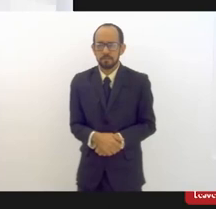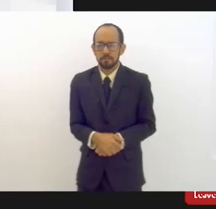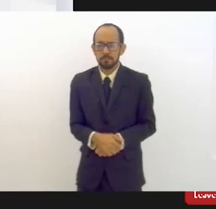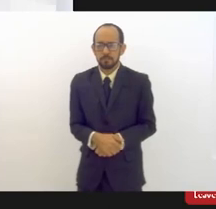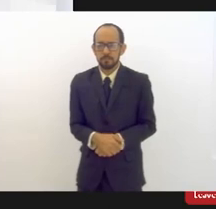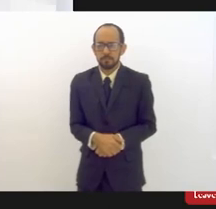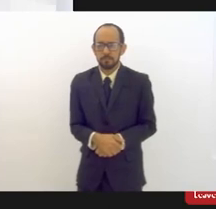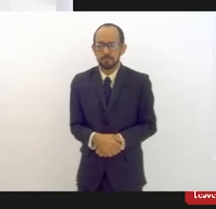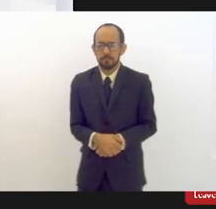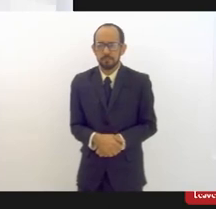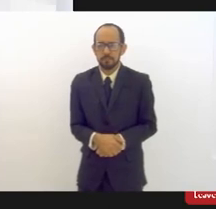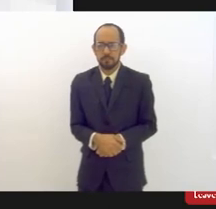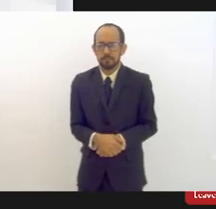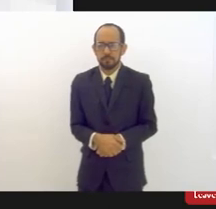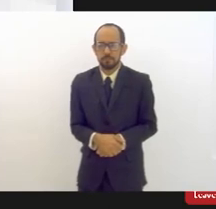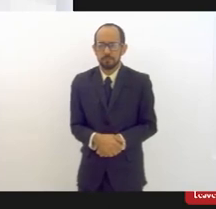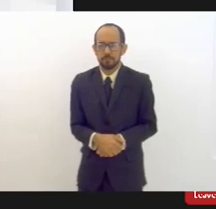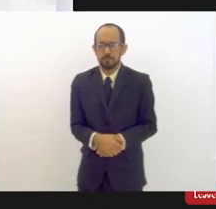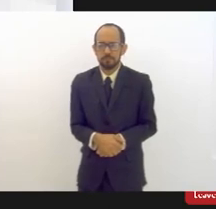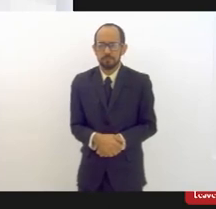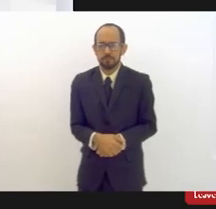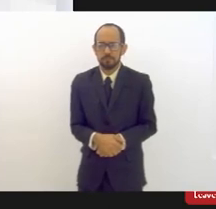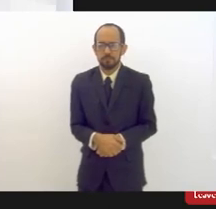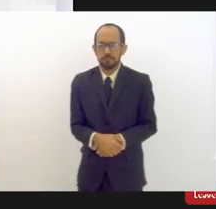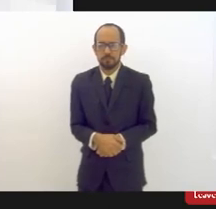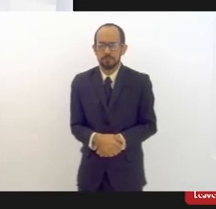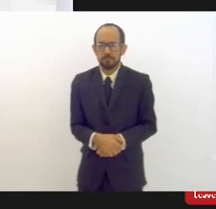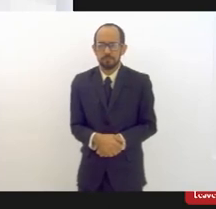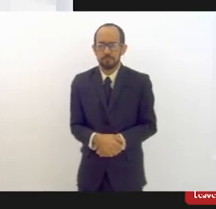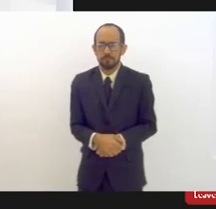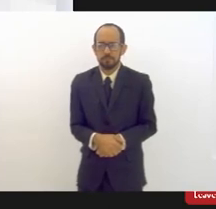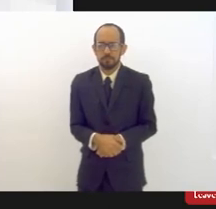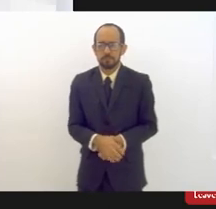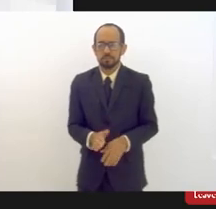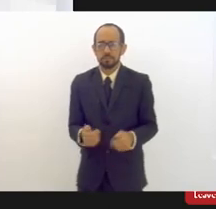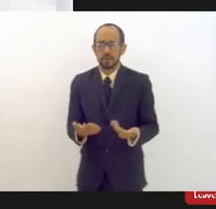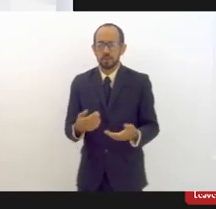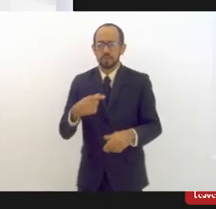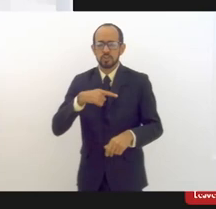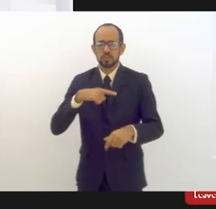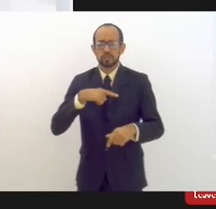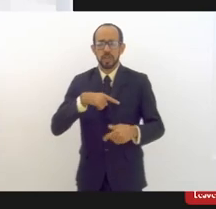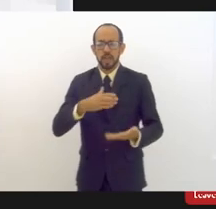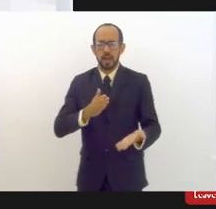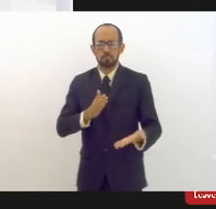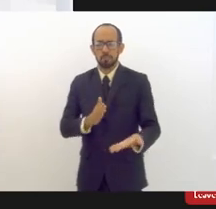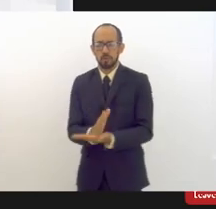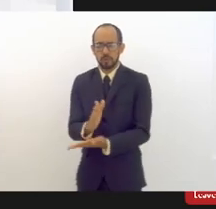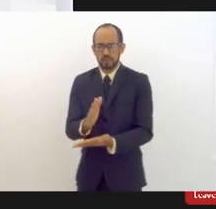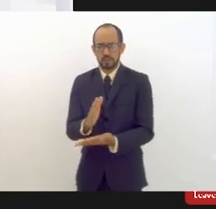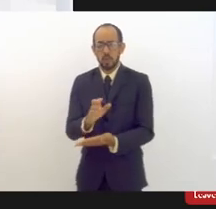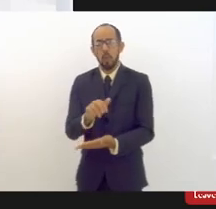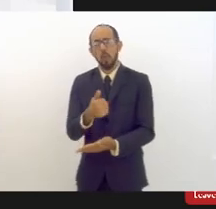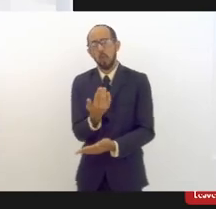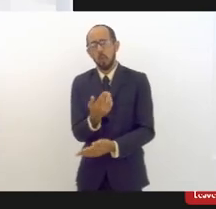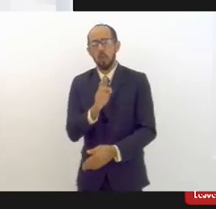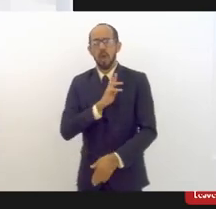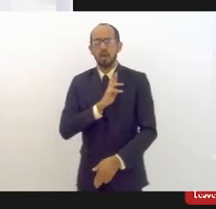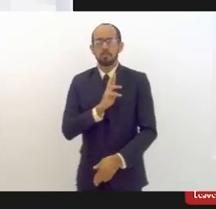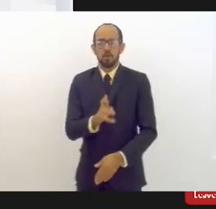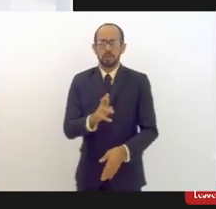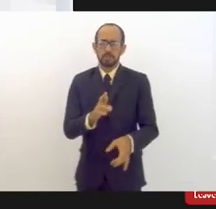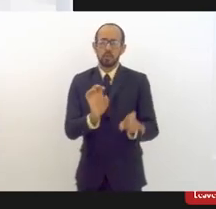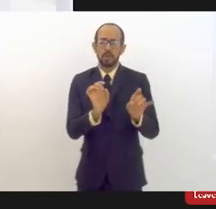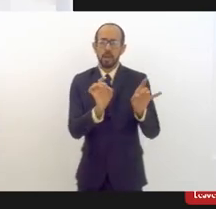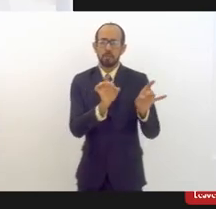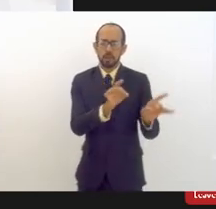esses gráficos foram enormes. Aqui a gente tem a aprovação, a reprovação e o